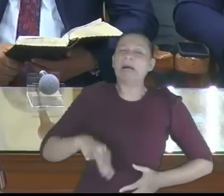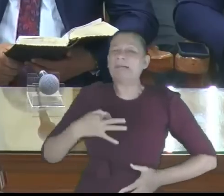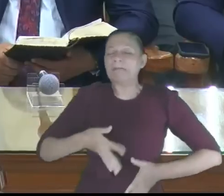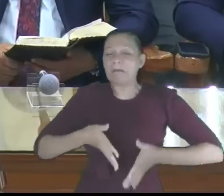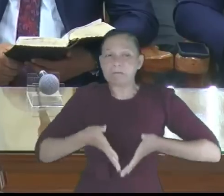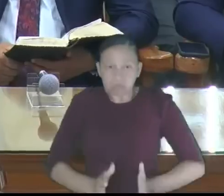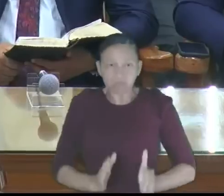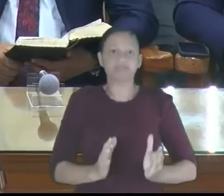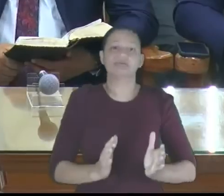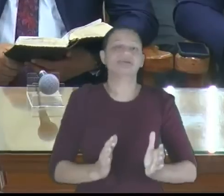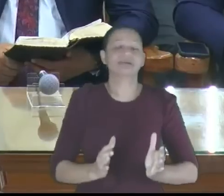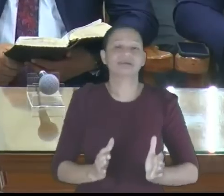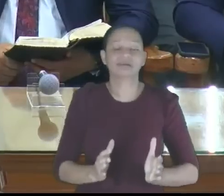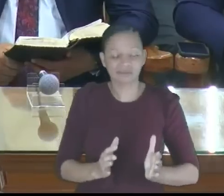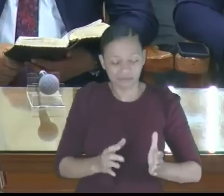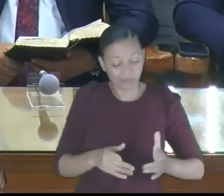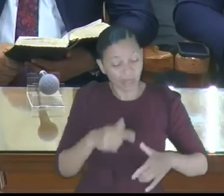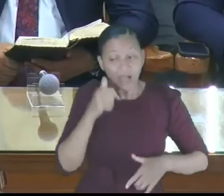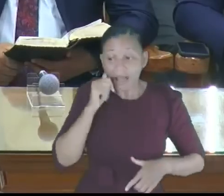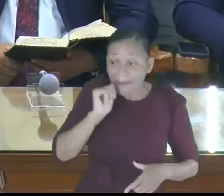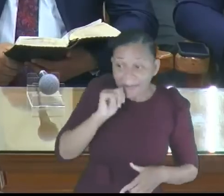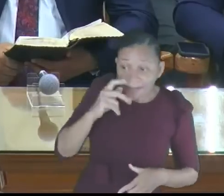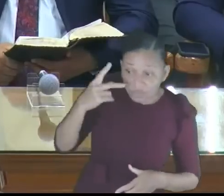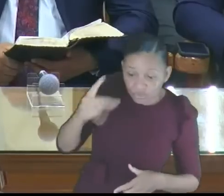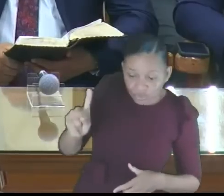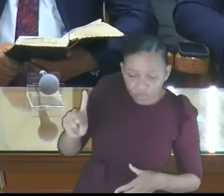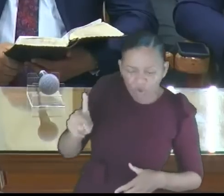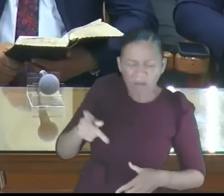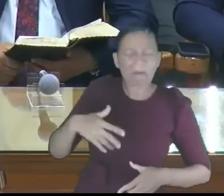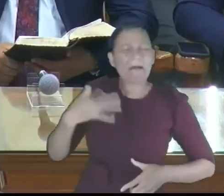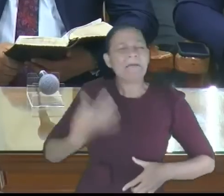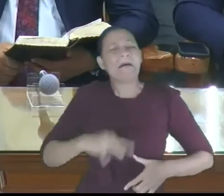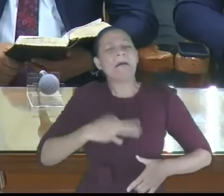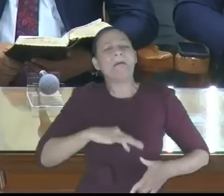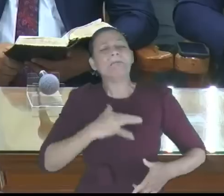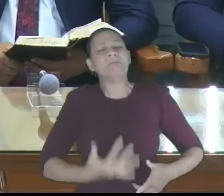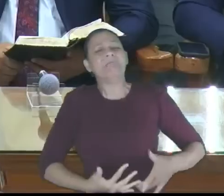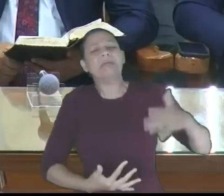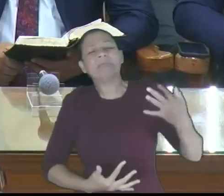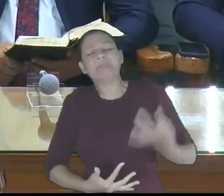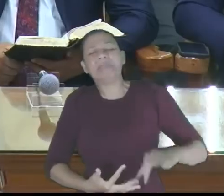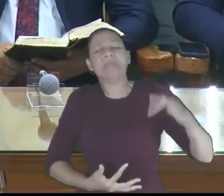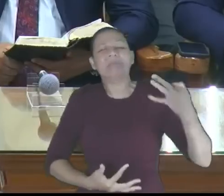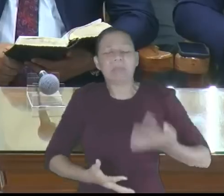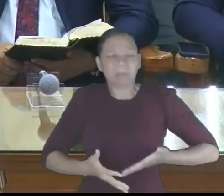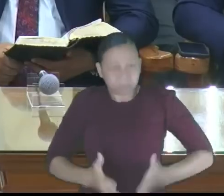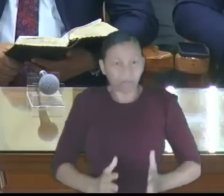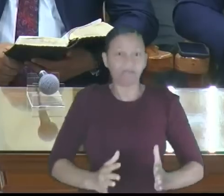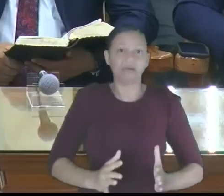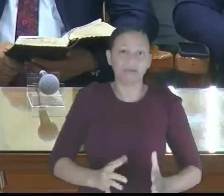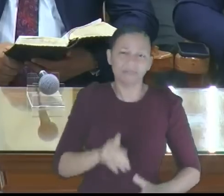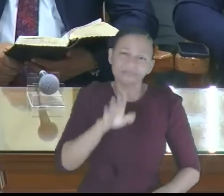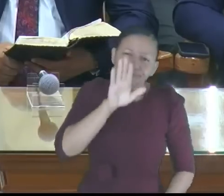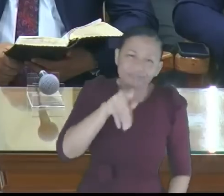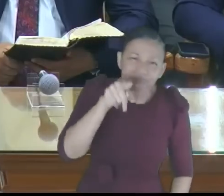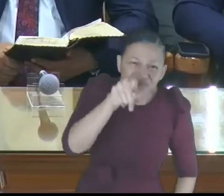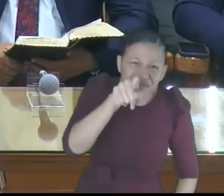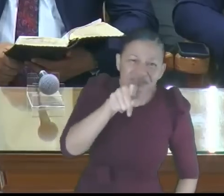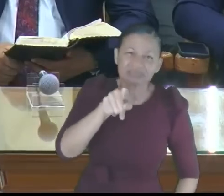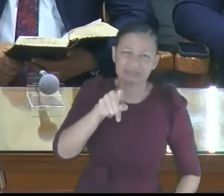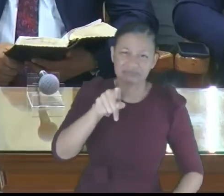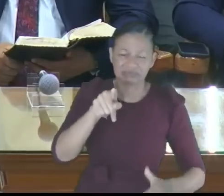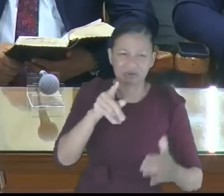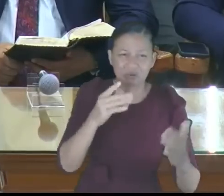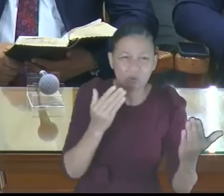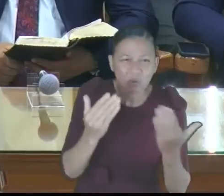te despertei e ali esteve tua mãe com dores. Irmão, para você ter uma igreja